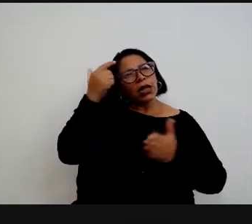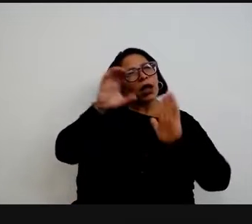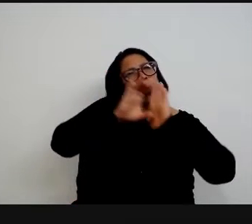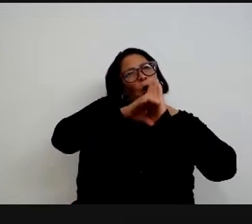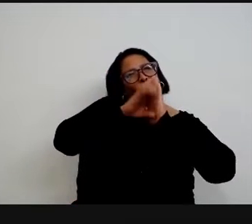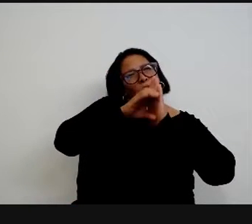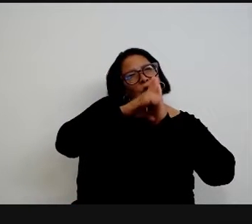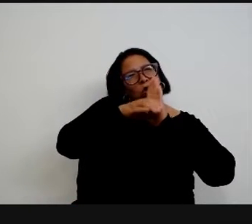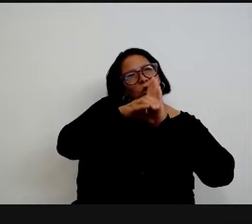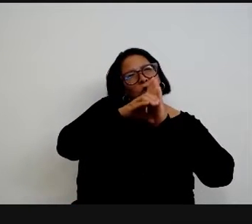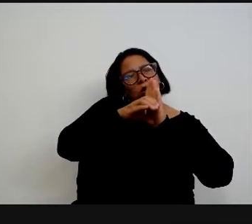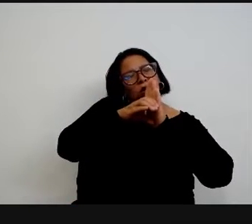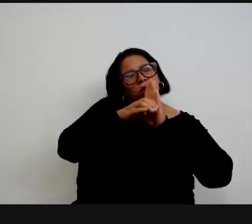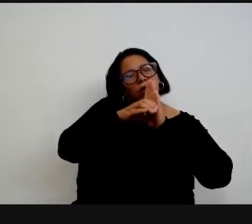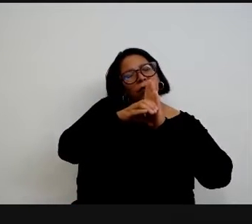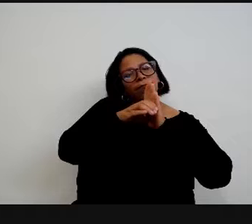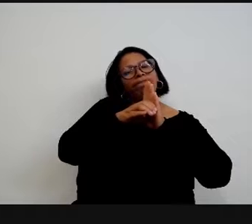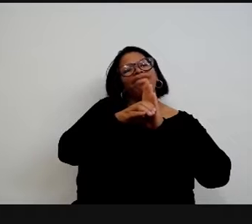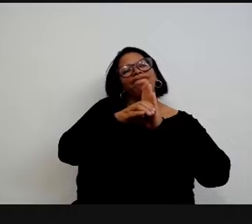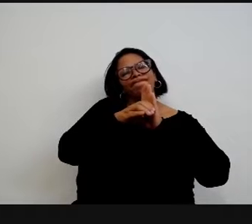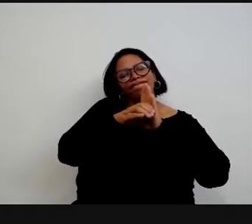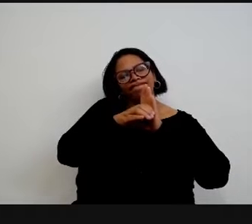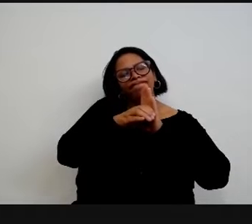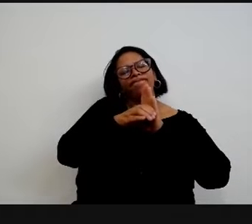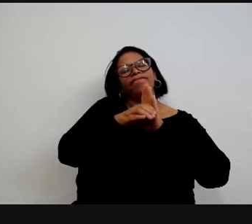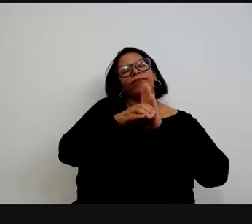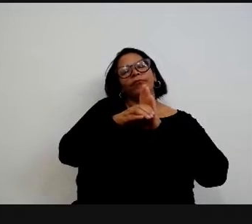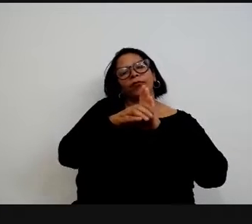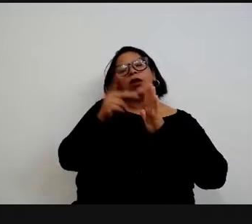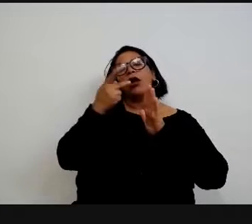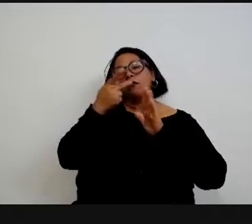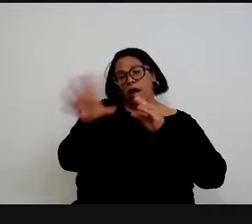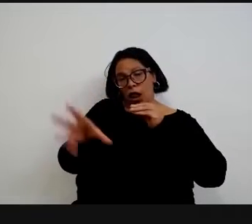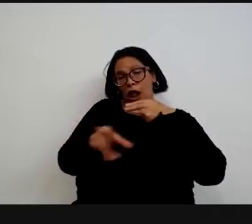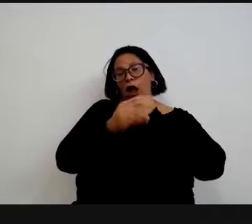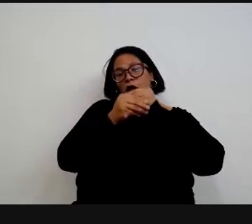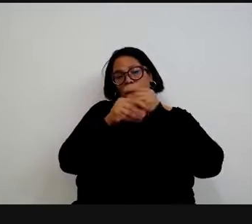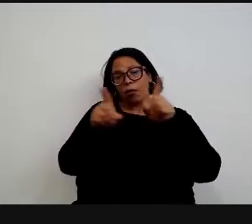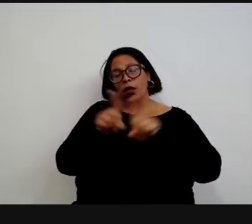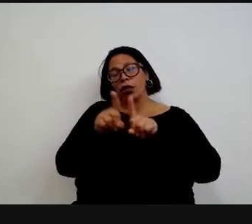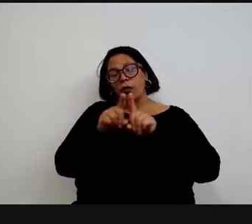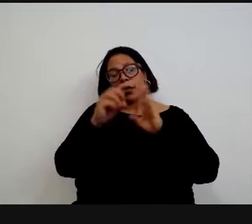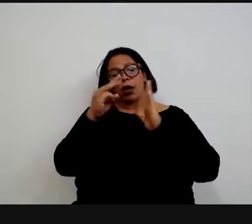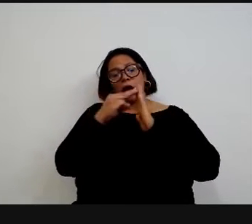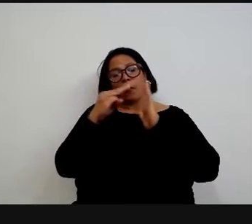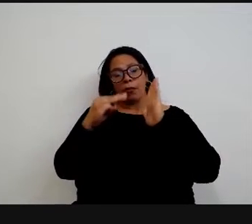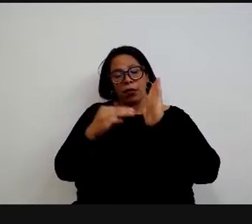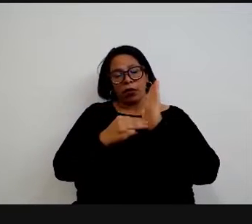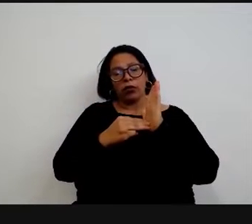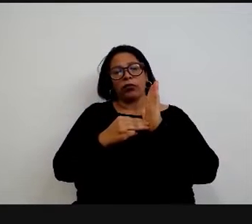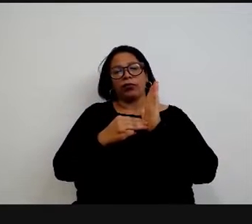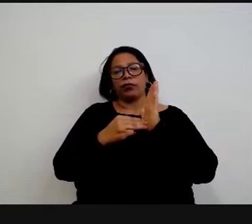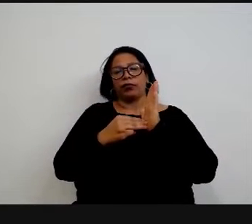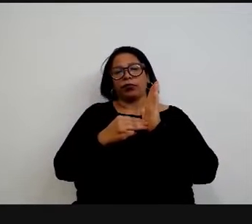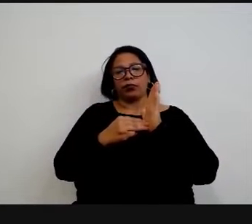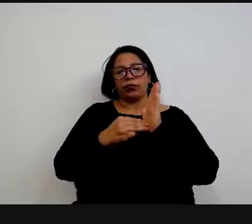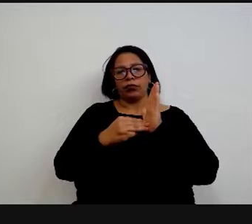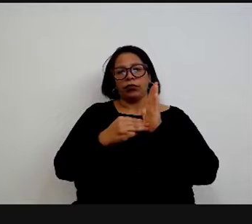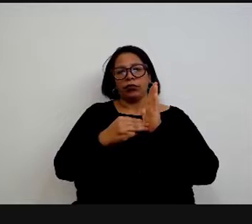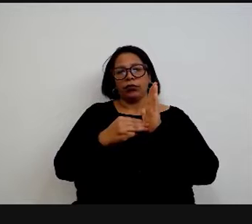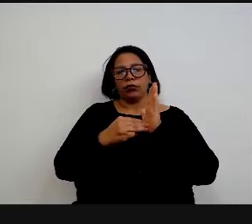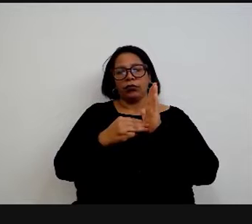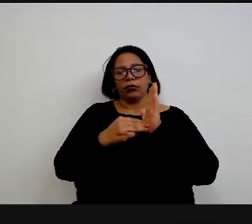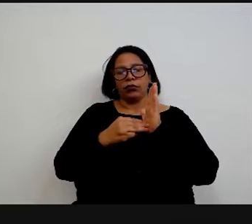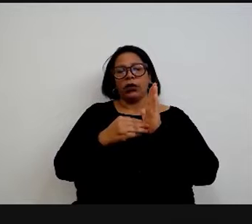lá, como é que eu chamo isso? Poderia citar também, só complementando no nível metodológico, né, essa